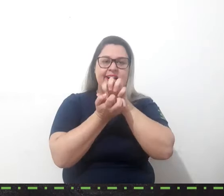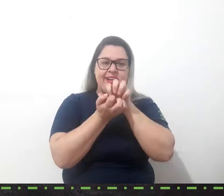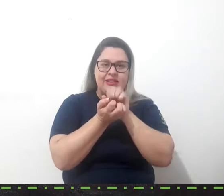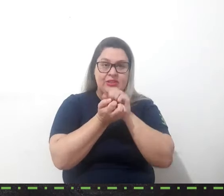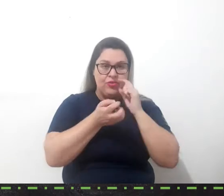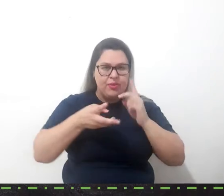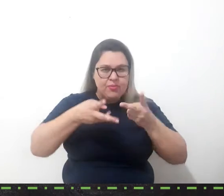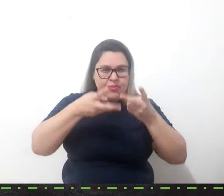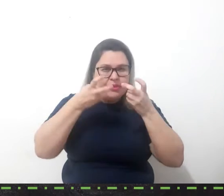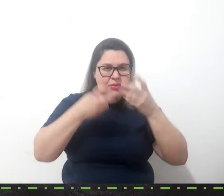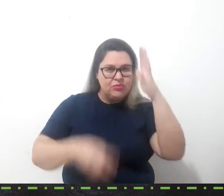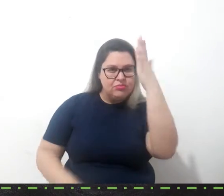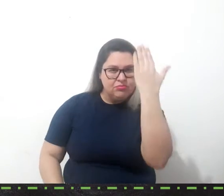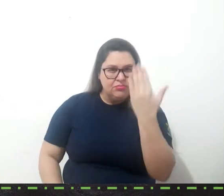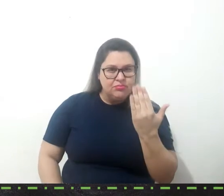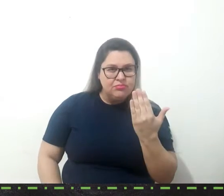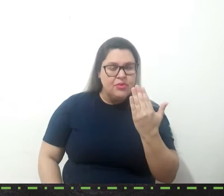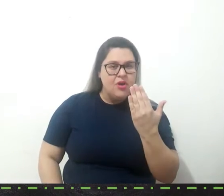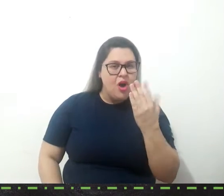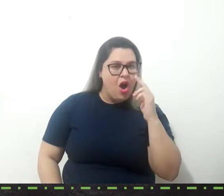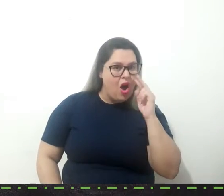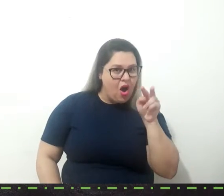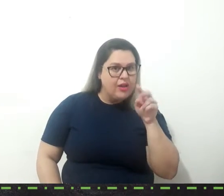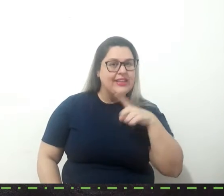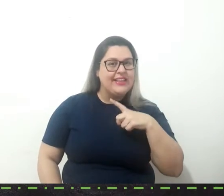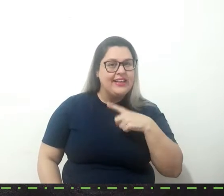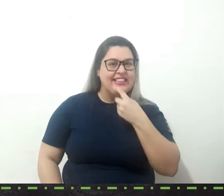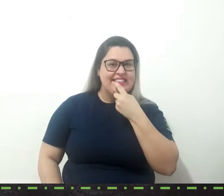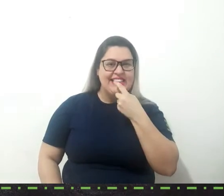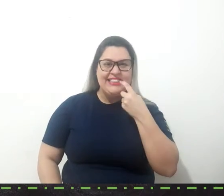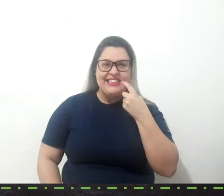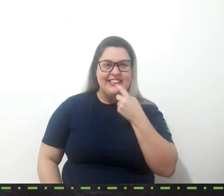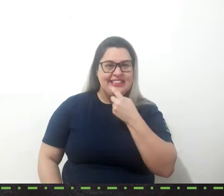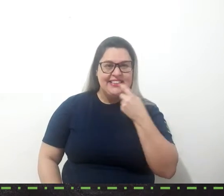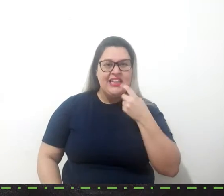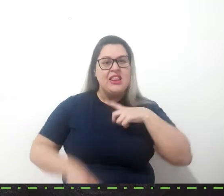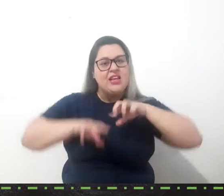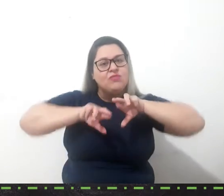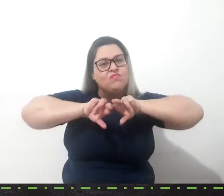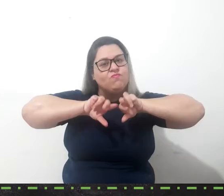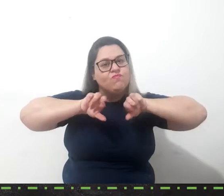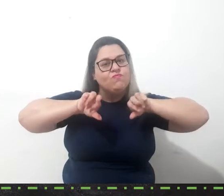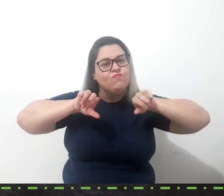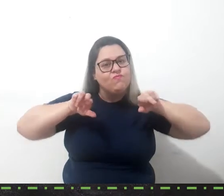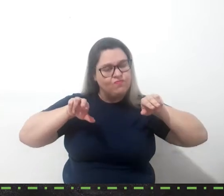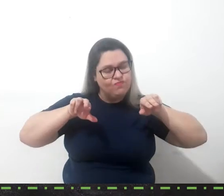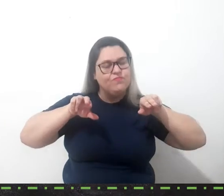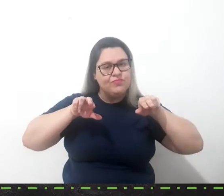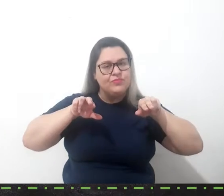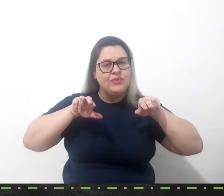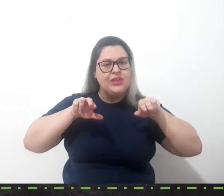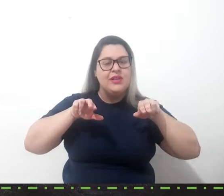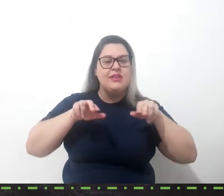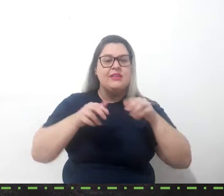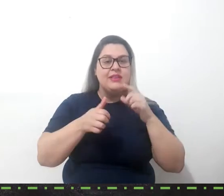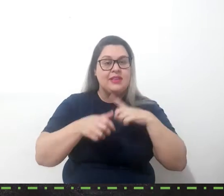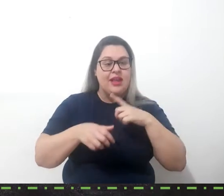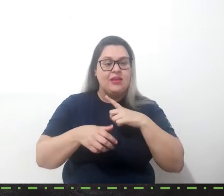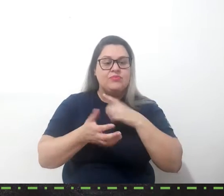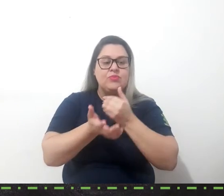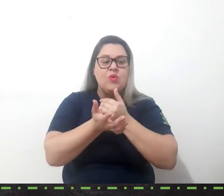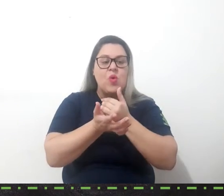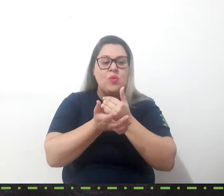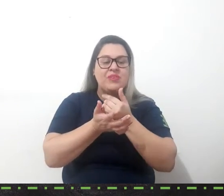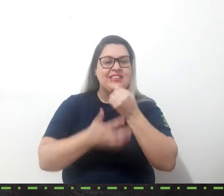no espelho, nós vamos ver que os dentes têm formatos diferentes. Os primeiros dentes, que seriam esses dentes aqui